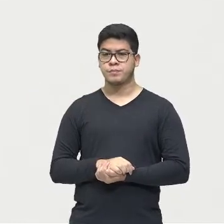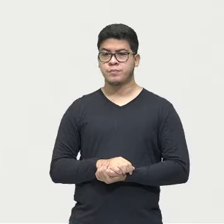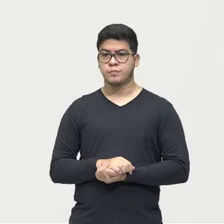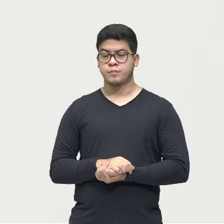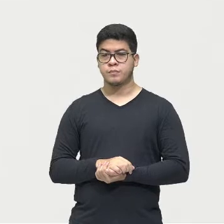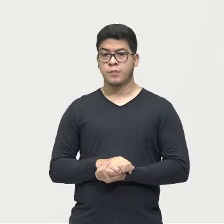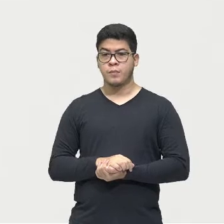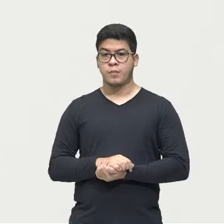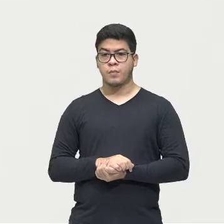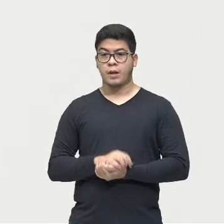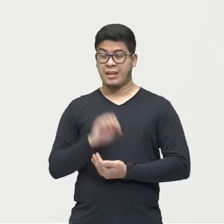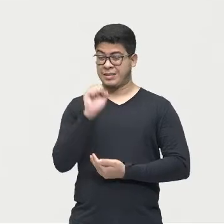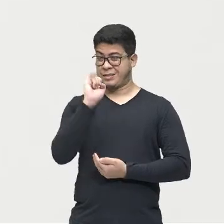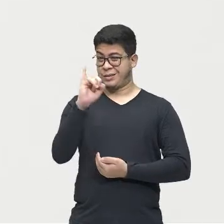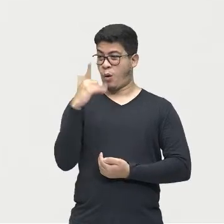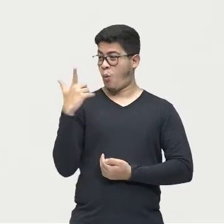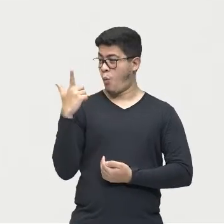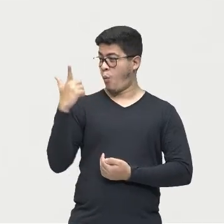opostos, né,